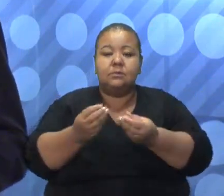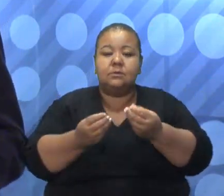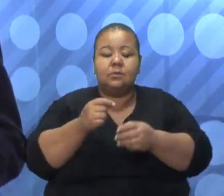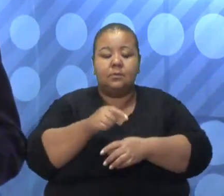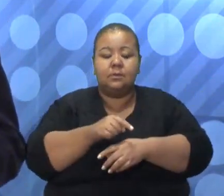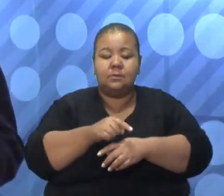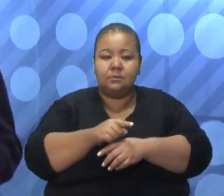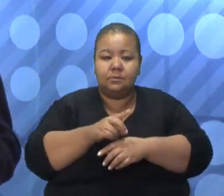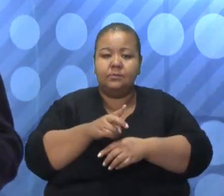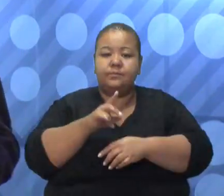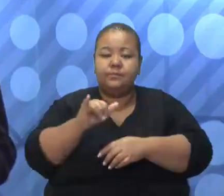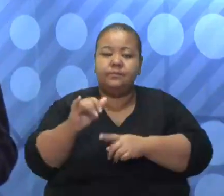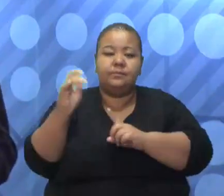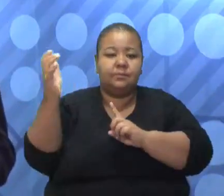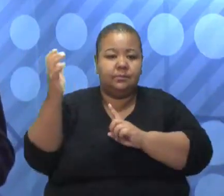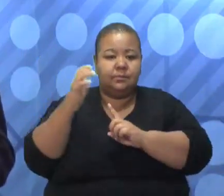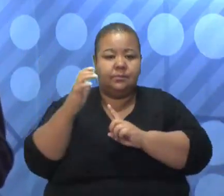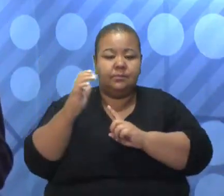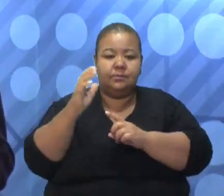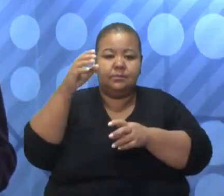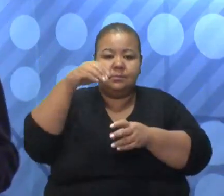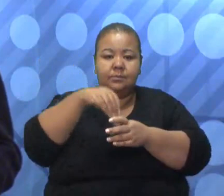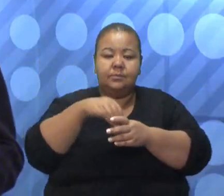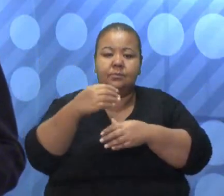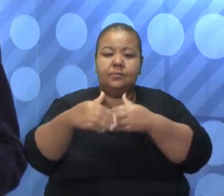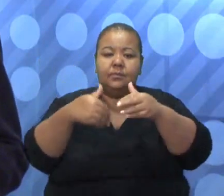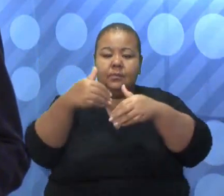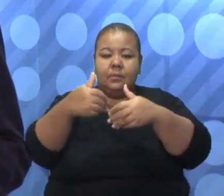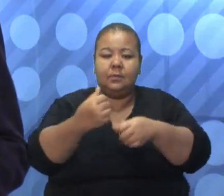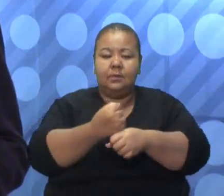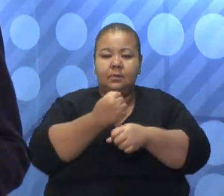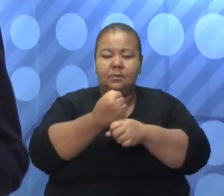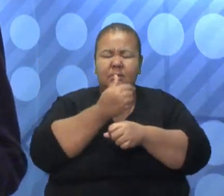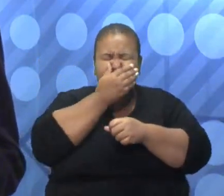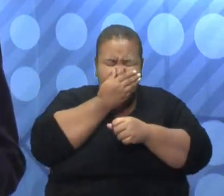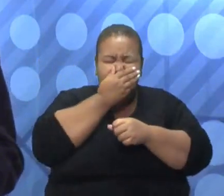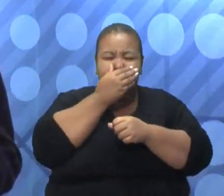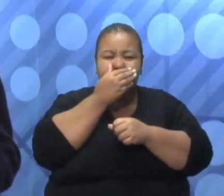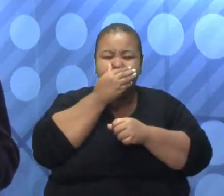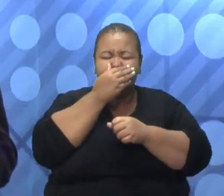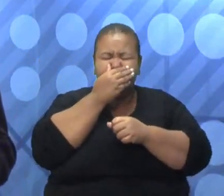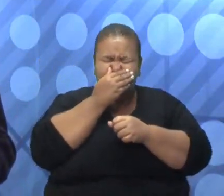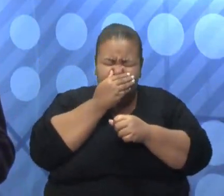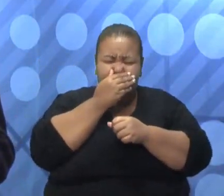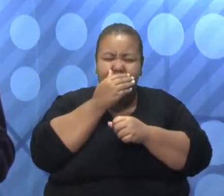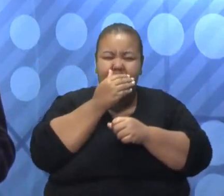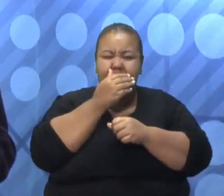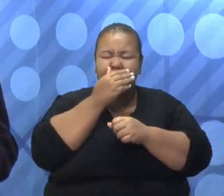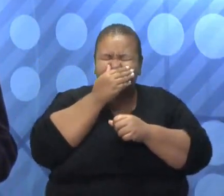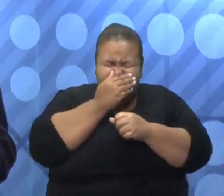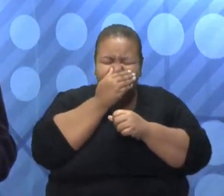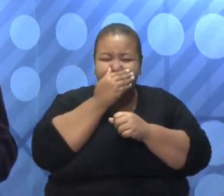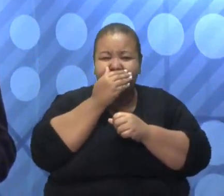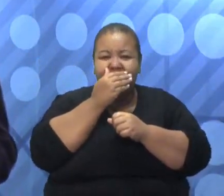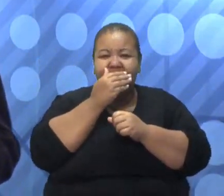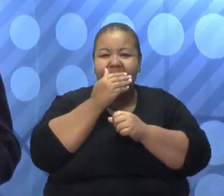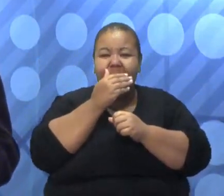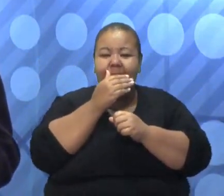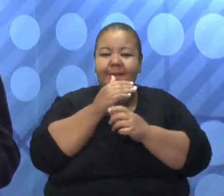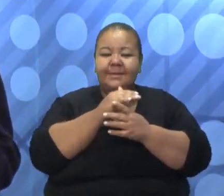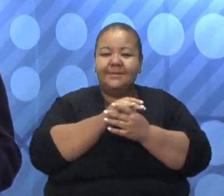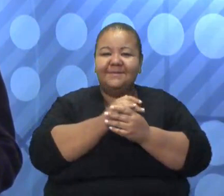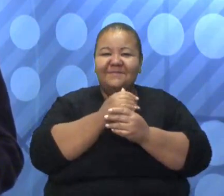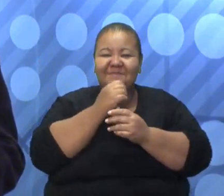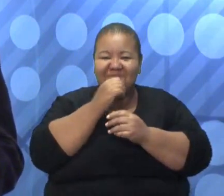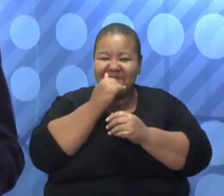essas atividades vão impactar dentro do desenvolvimento da produção. E aí, cada um desses símbolos com uma,